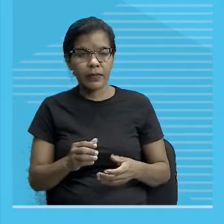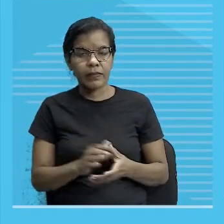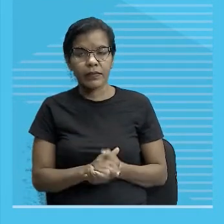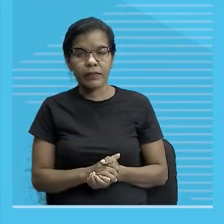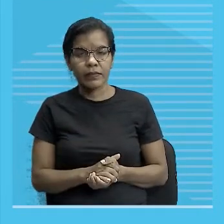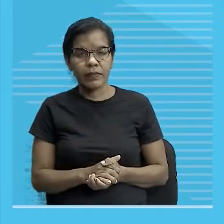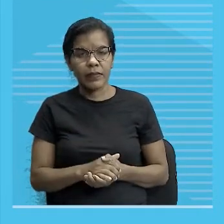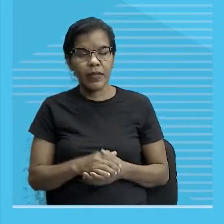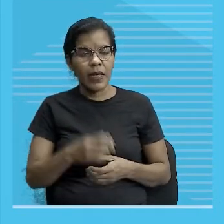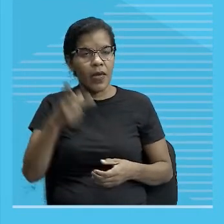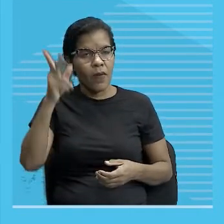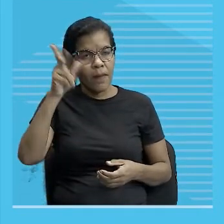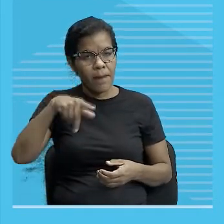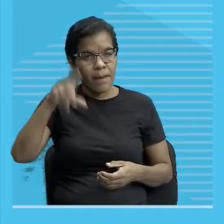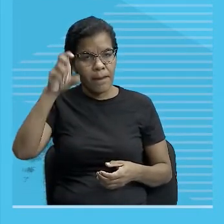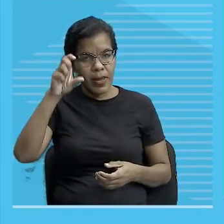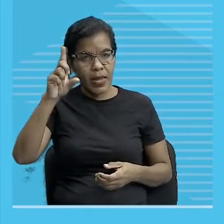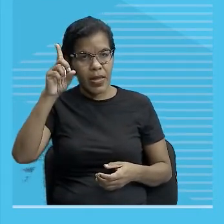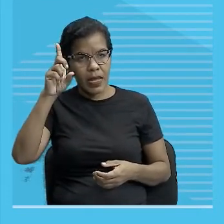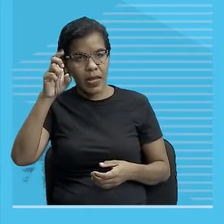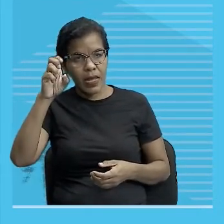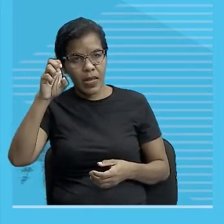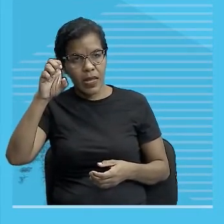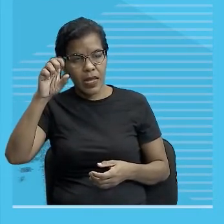é o Pedro,